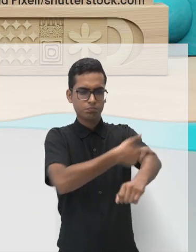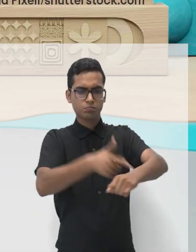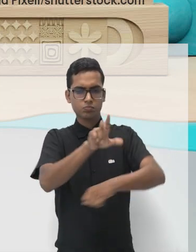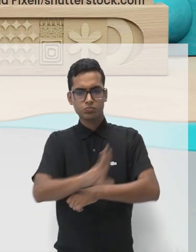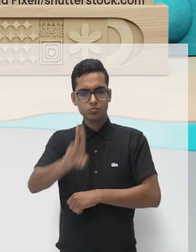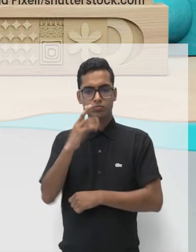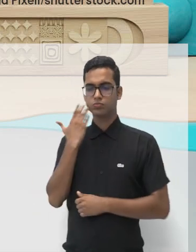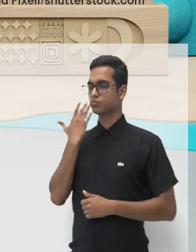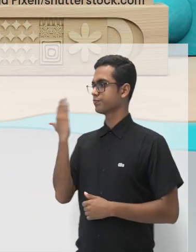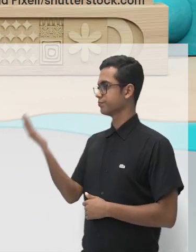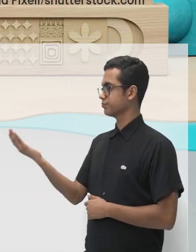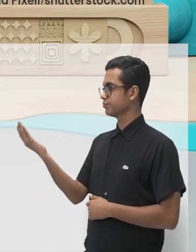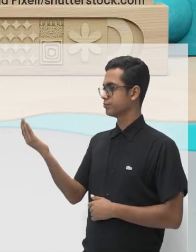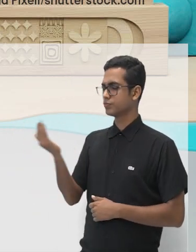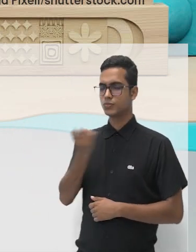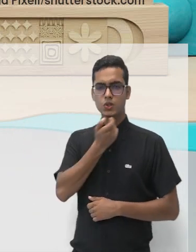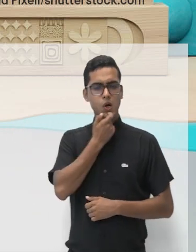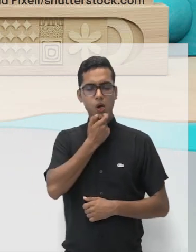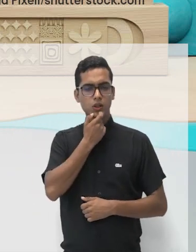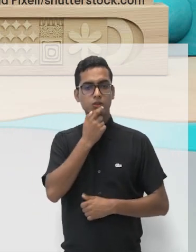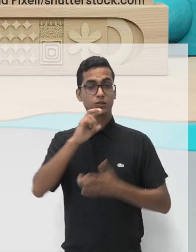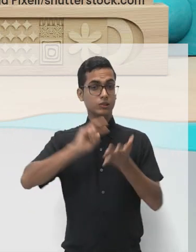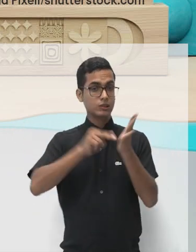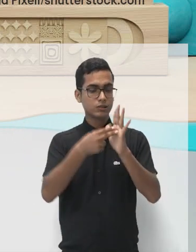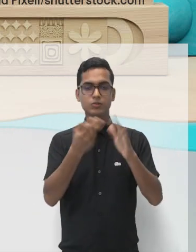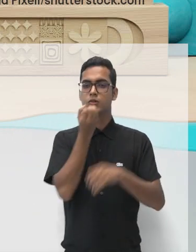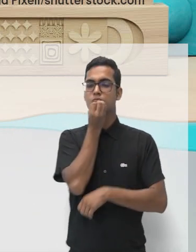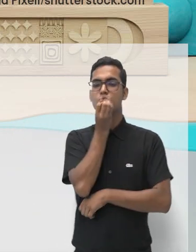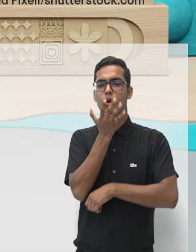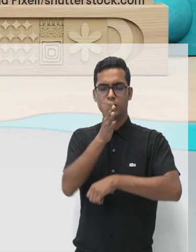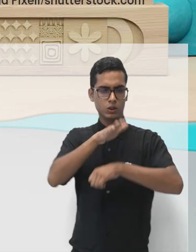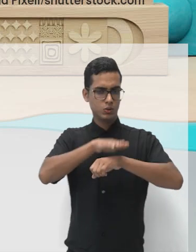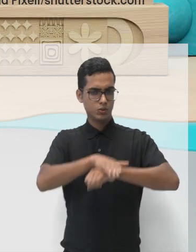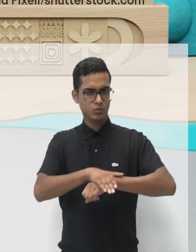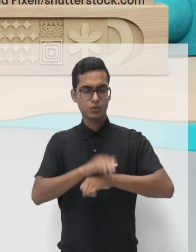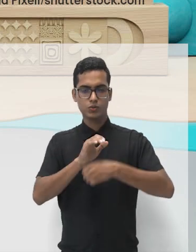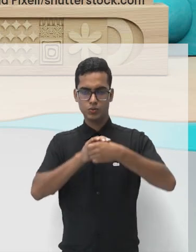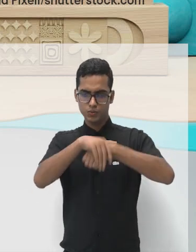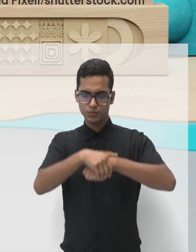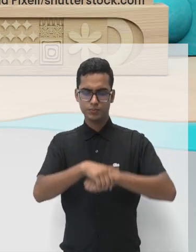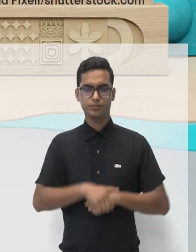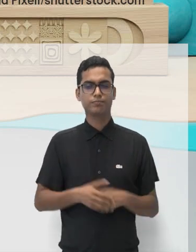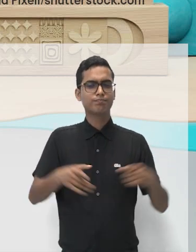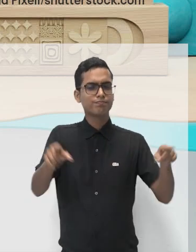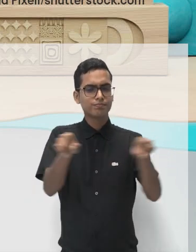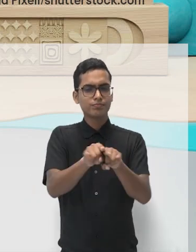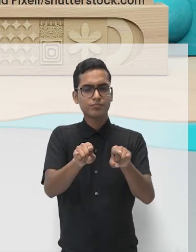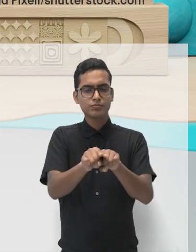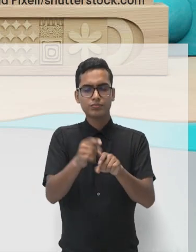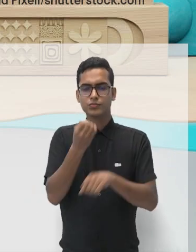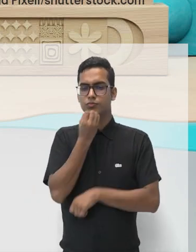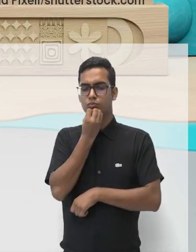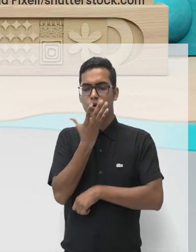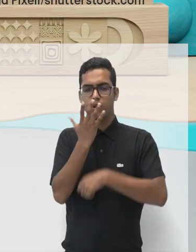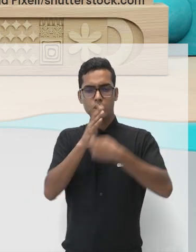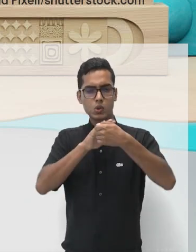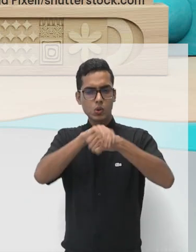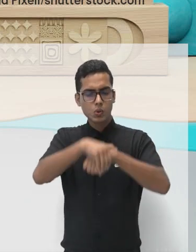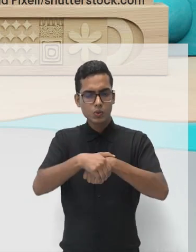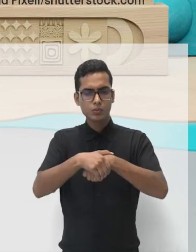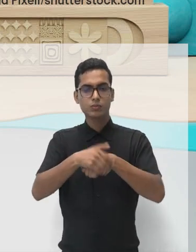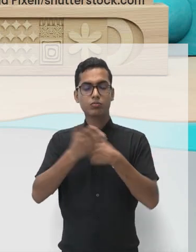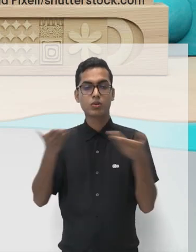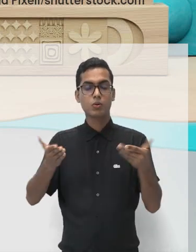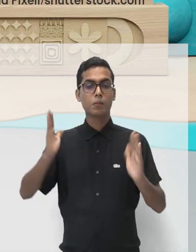good evening, que quer dizer boa noite. E temos ainda good night, que é para você dormir. Então, boa noite